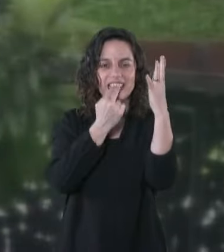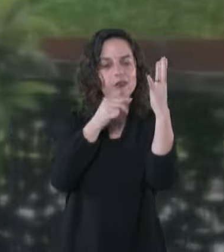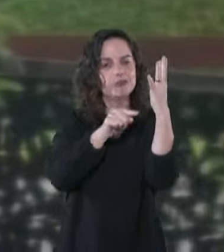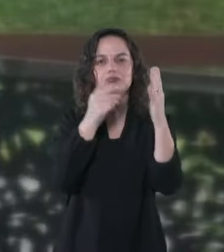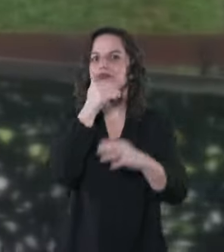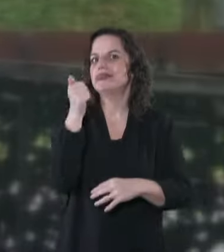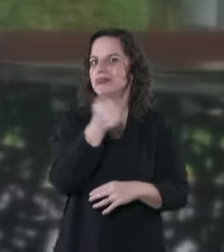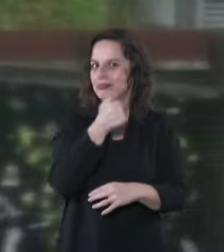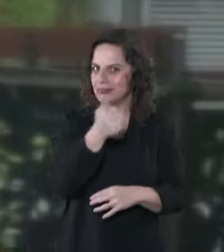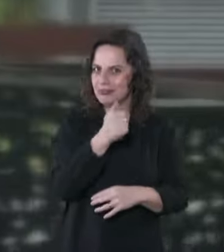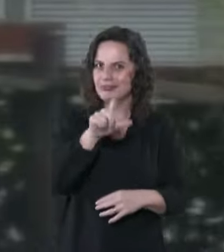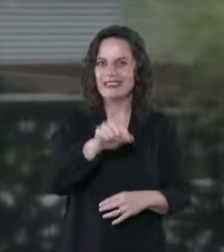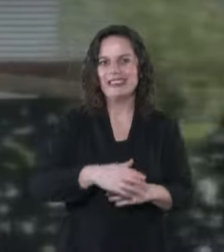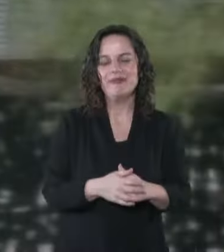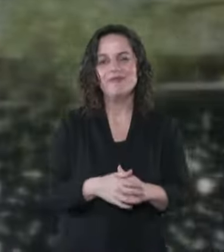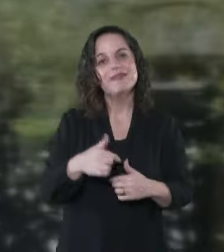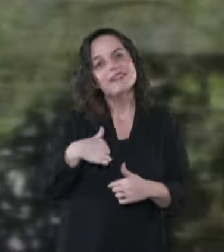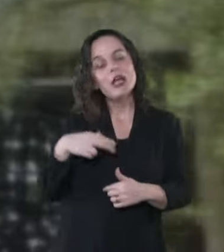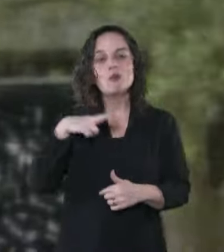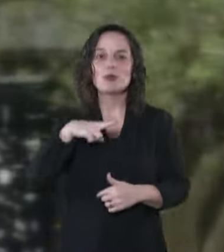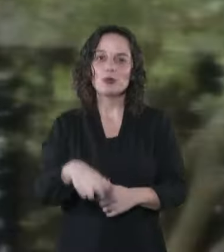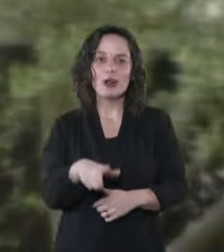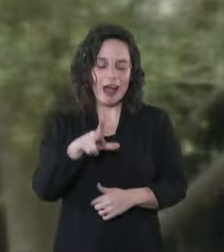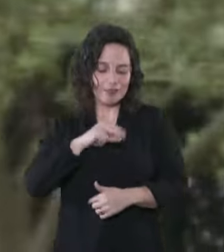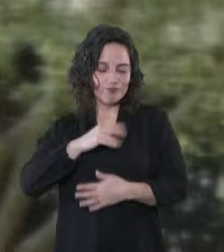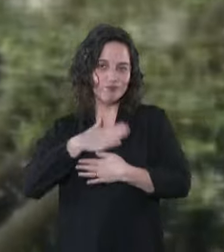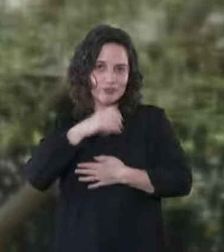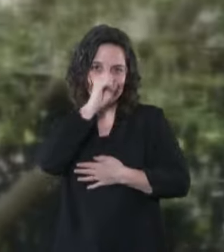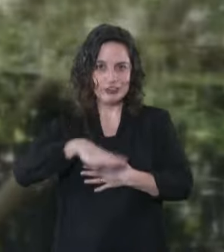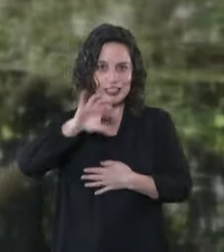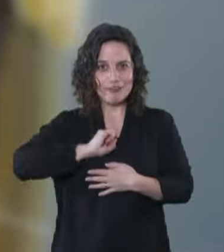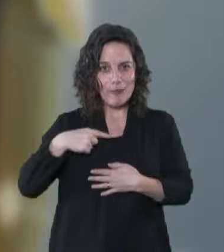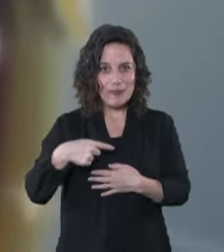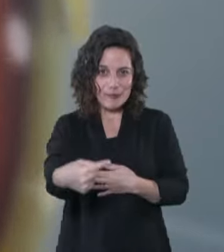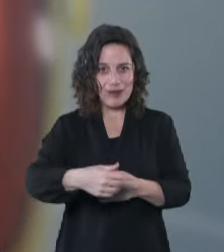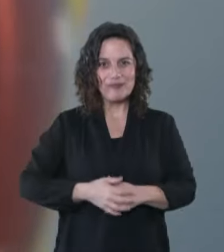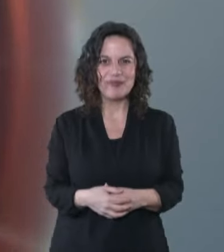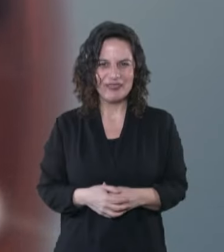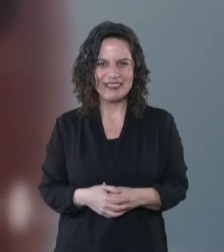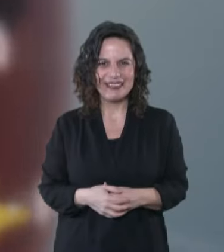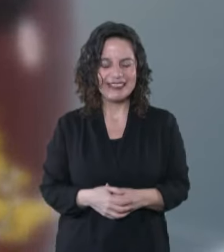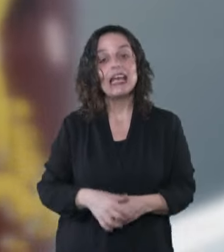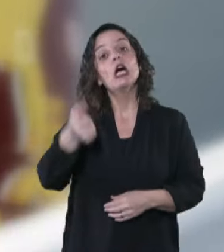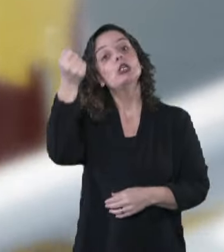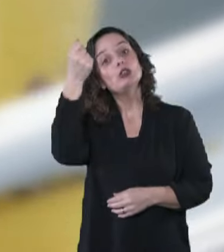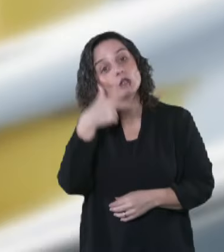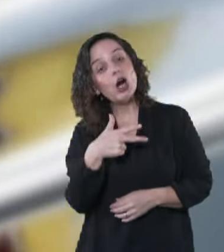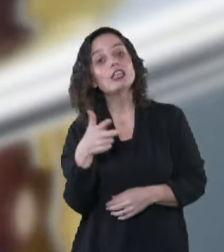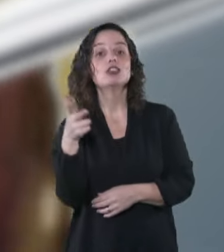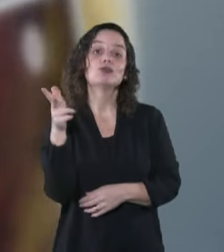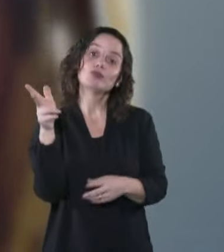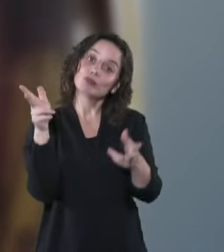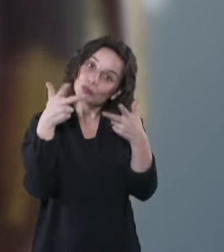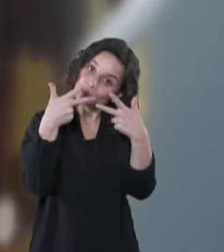também. E esta é a minha maneira de ter Portugal comigo, no meu jardim, todos os dias. As histórias que ouvimos e vimos só